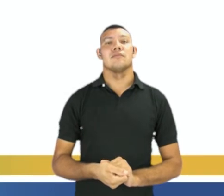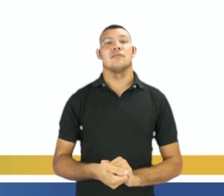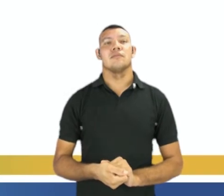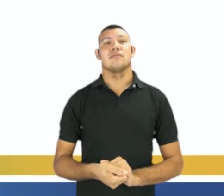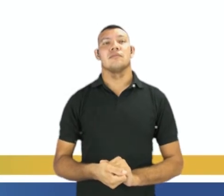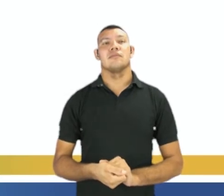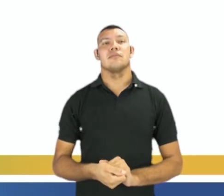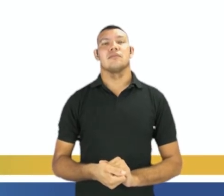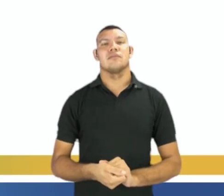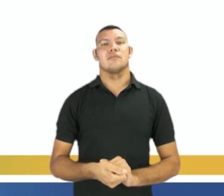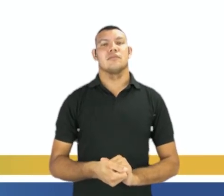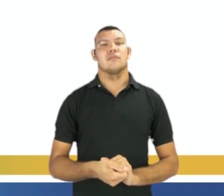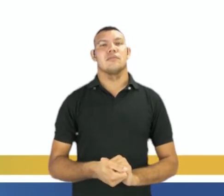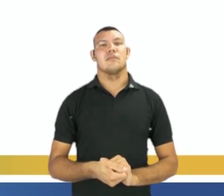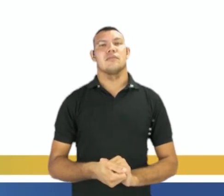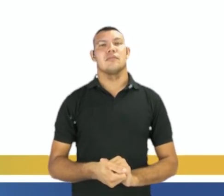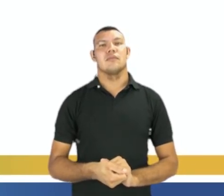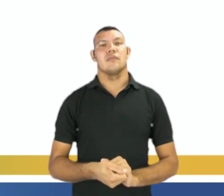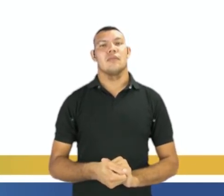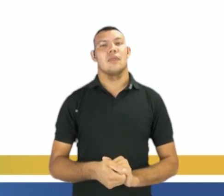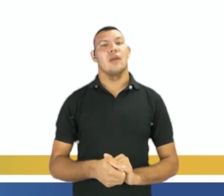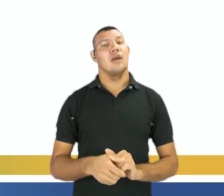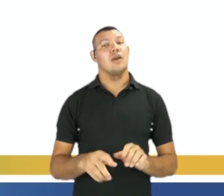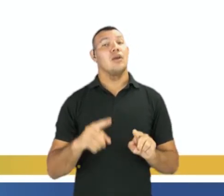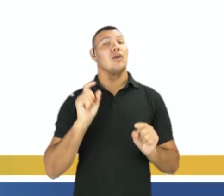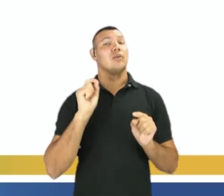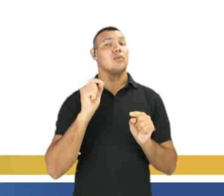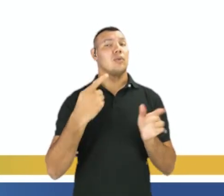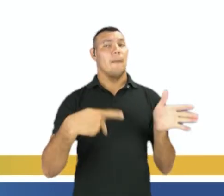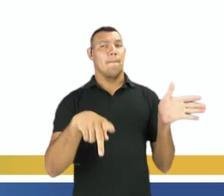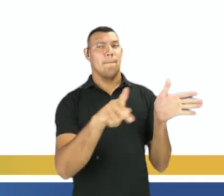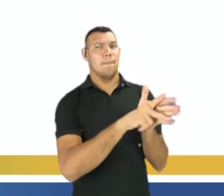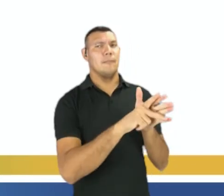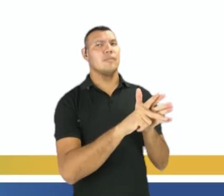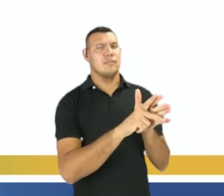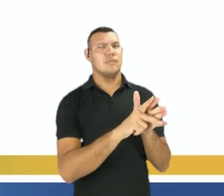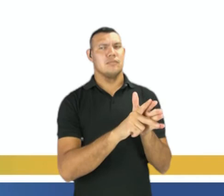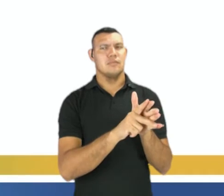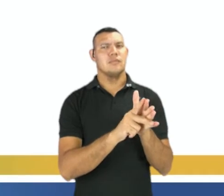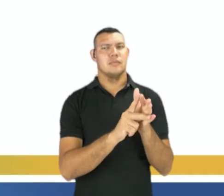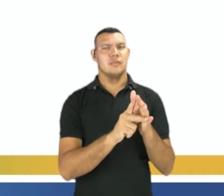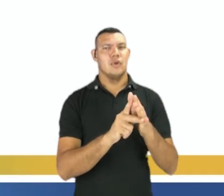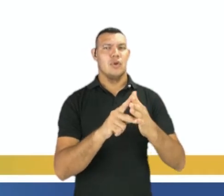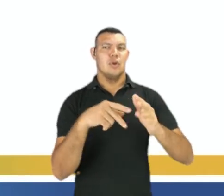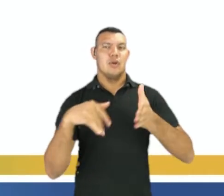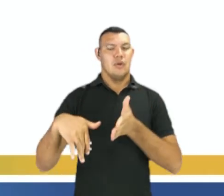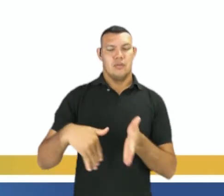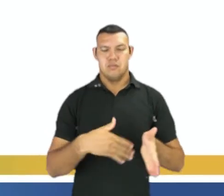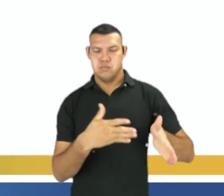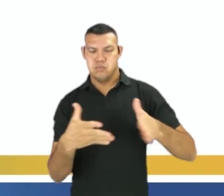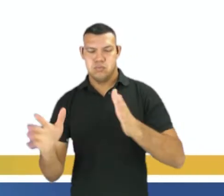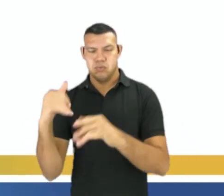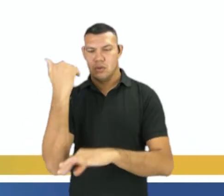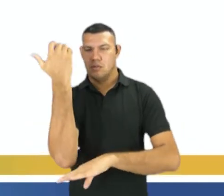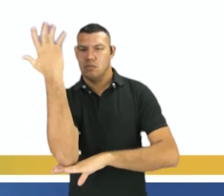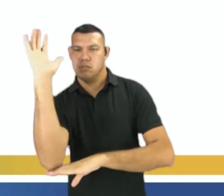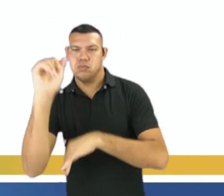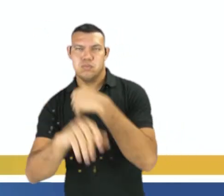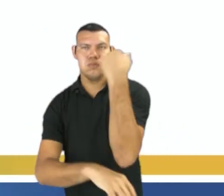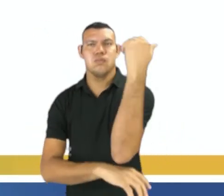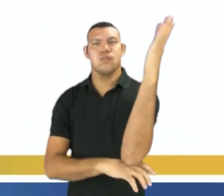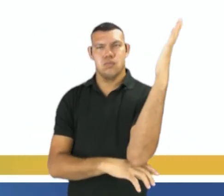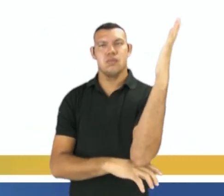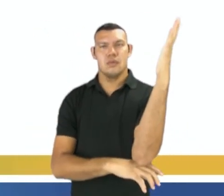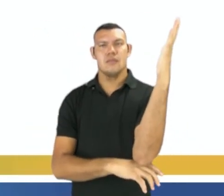vegetação complexa e heterogênea, né, dessa região. Ela tem as matas ciliares, os arbustos e as plantas rasteiras e as